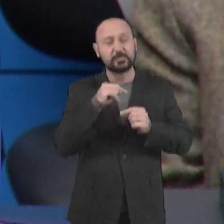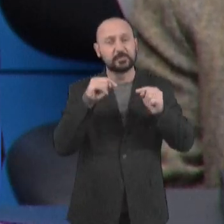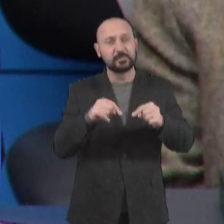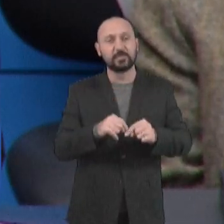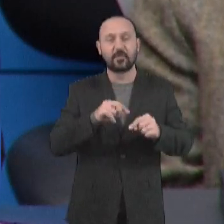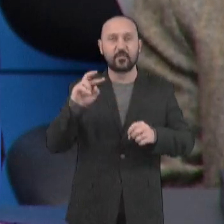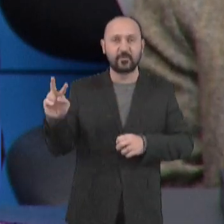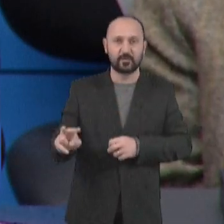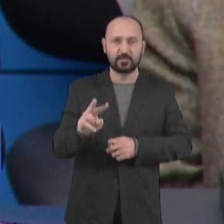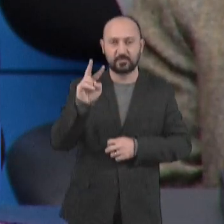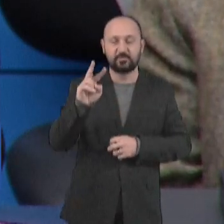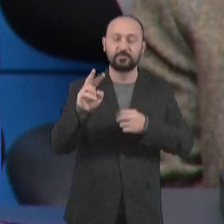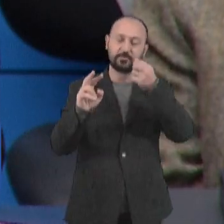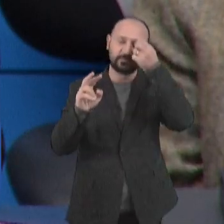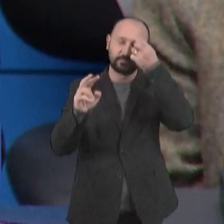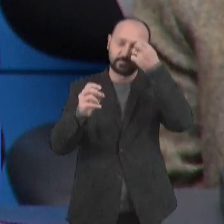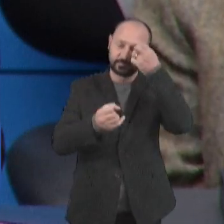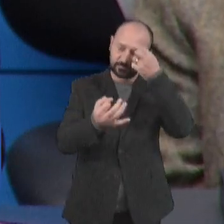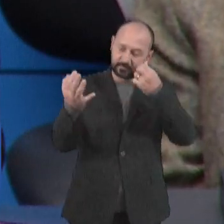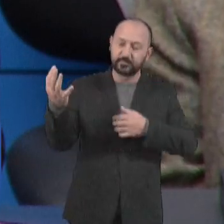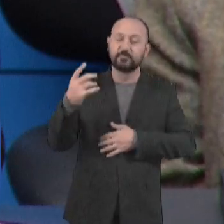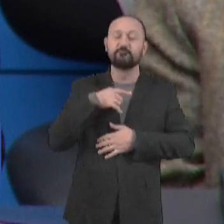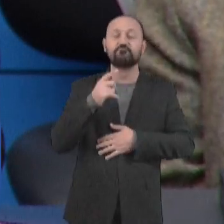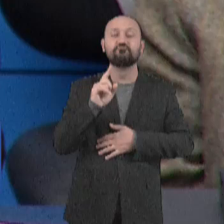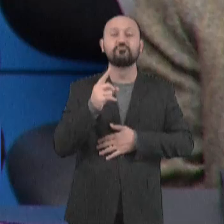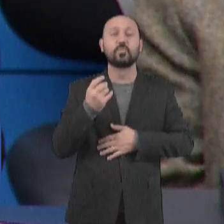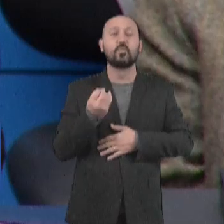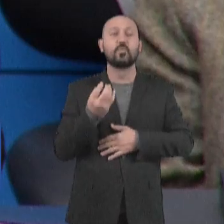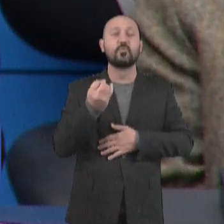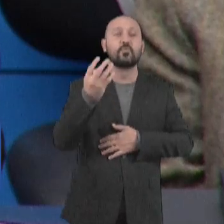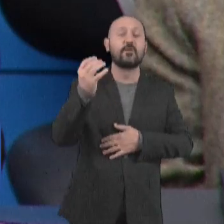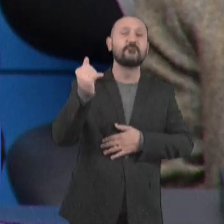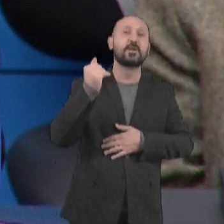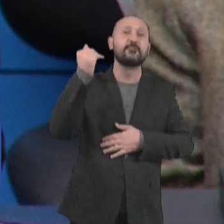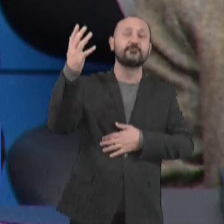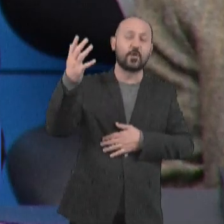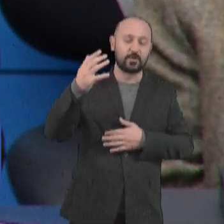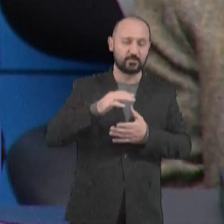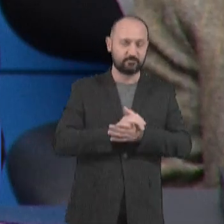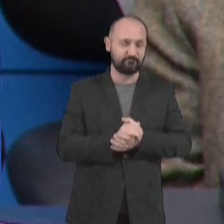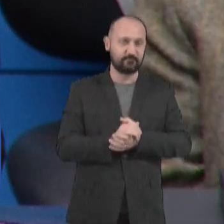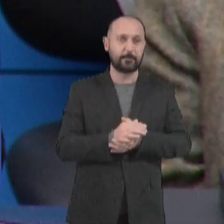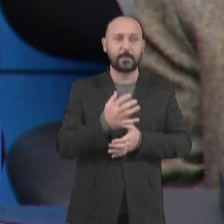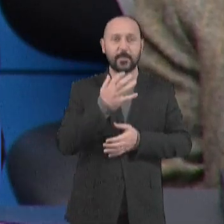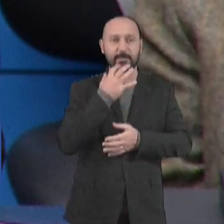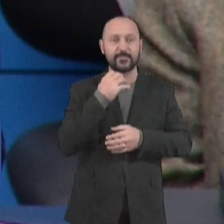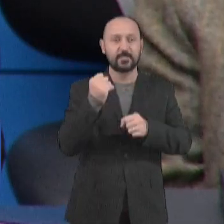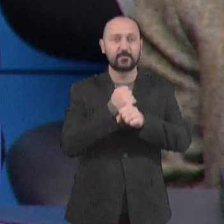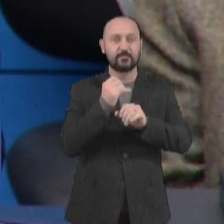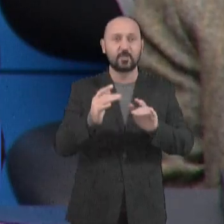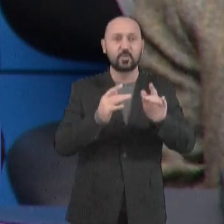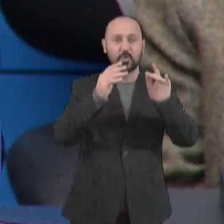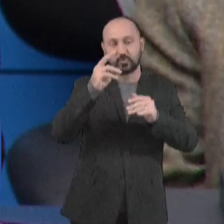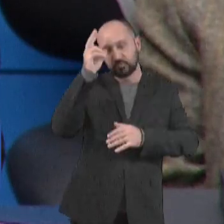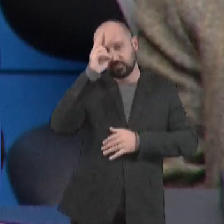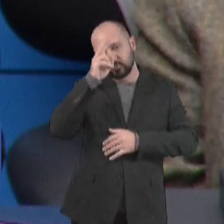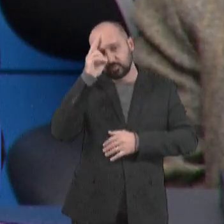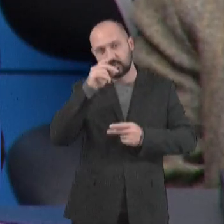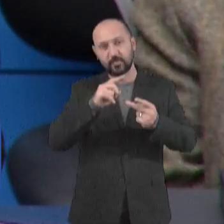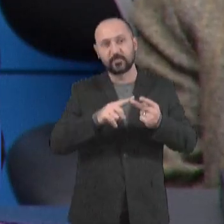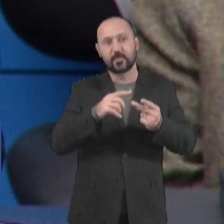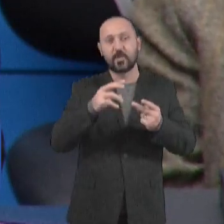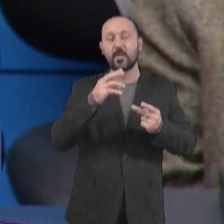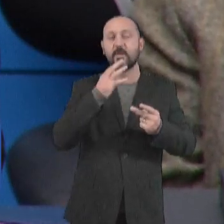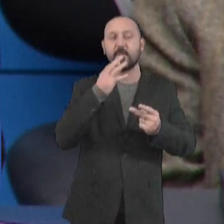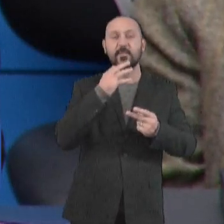aqui a valorizarmos. Quantos de nós não viajam para o exterior para conhecer prédios históricos, para conhecer